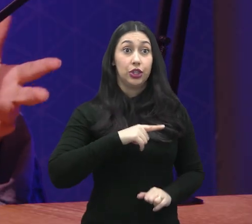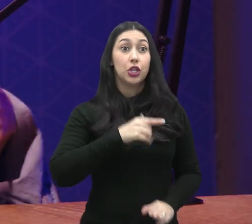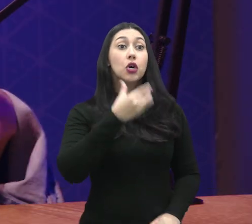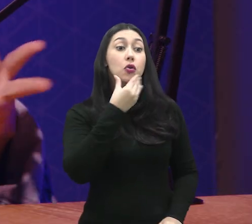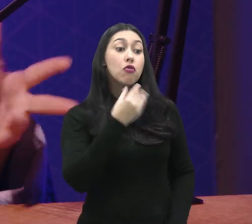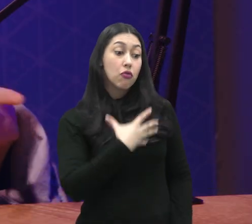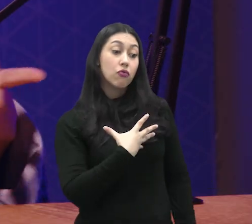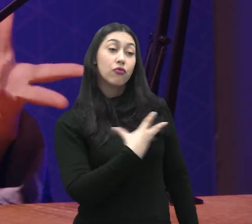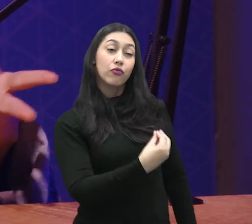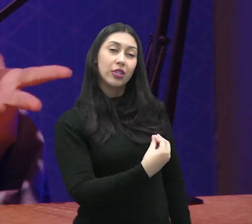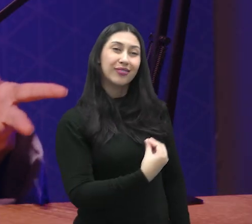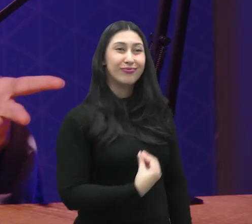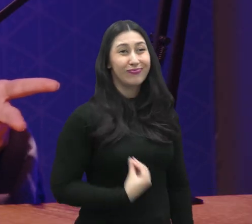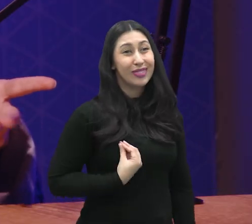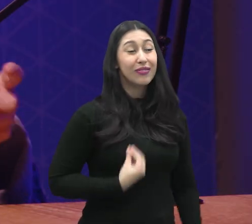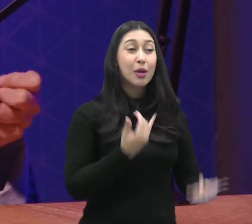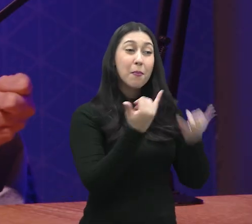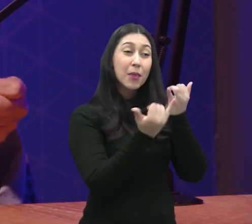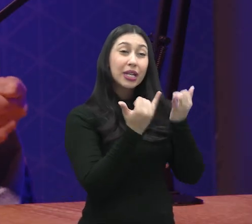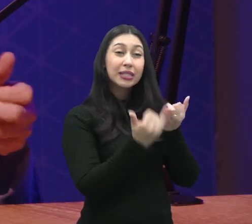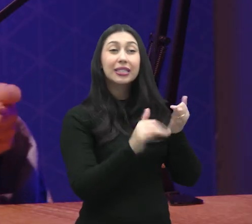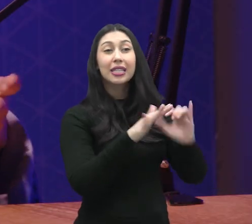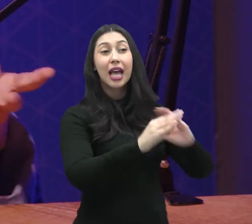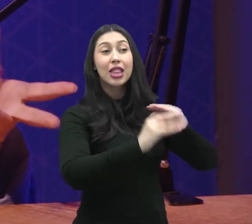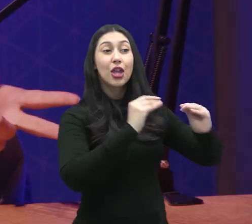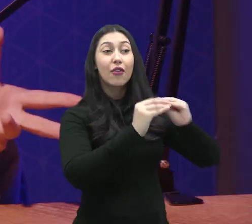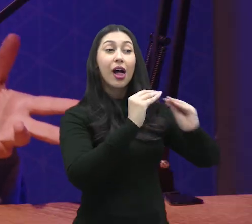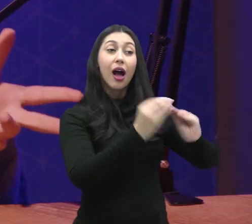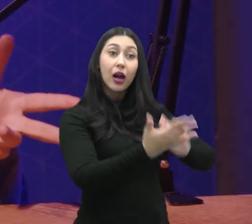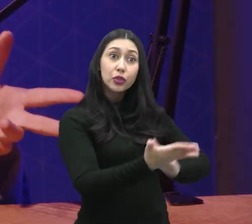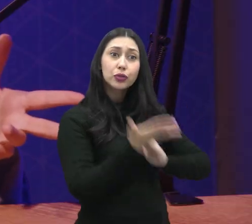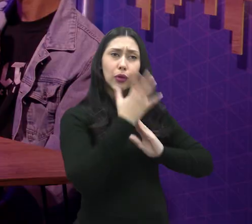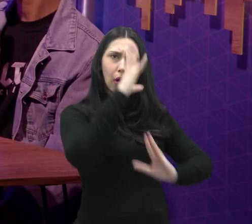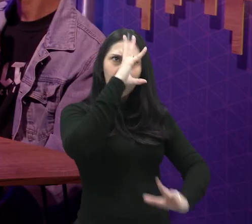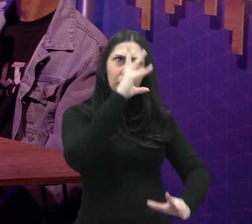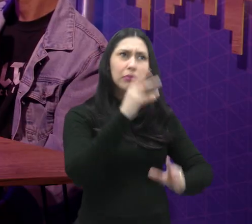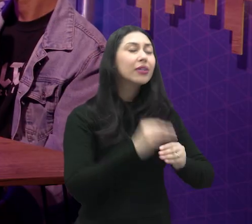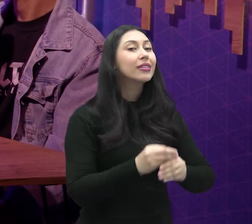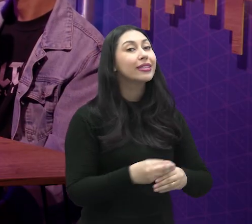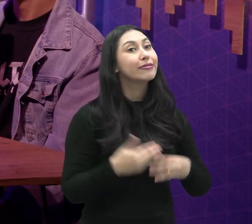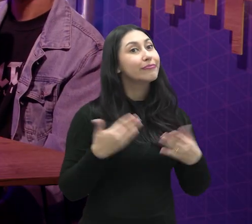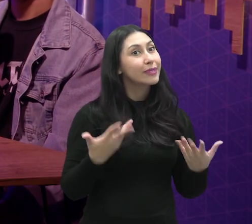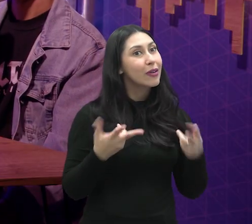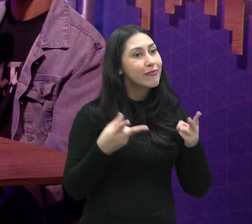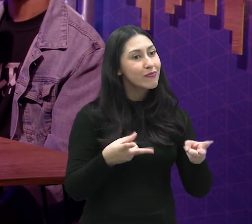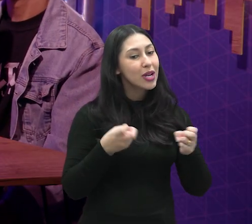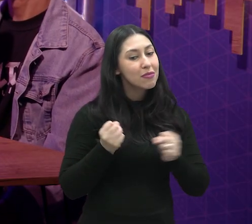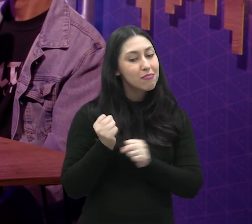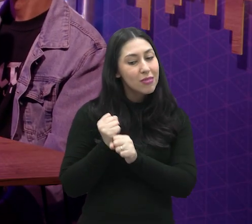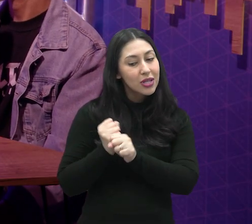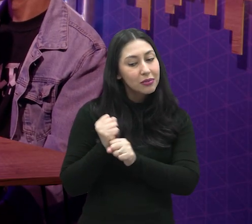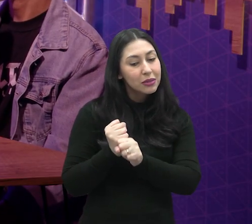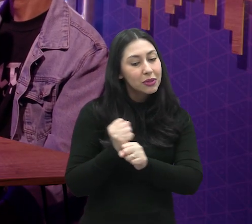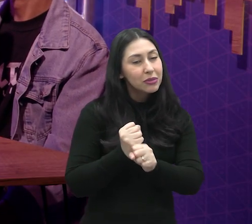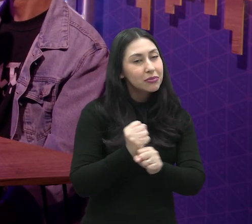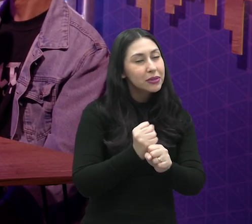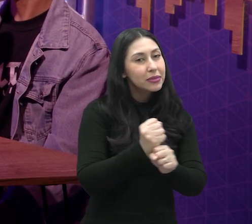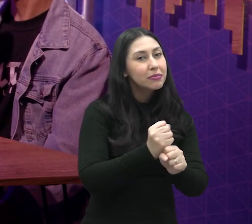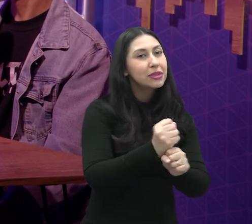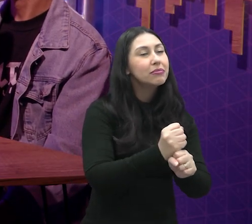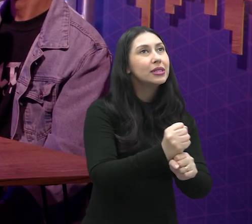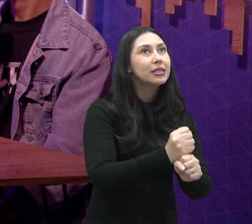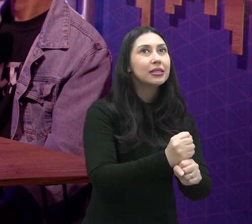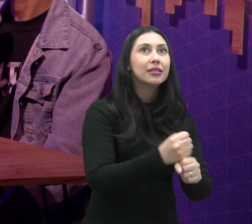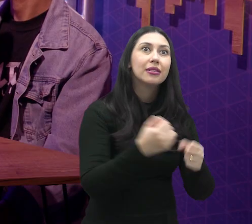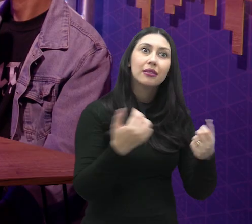filho que passava por algo parecido e que a novela ajudou ela a compreender. Então a gente já vê, assim, que os anos se passaram um pouco, né? A